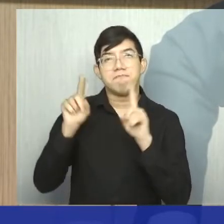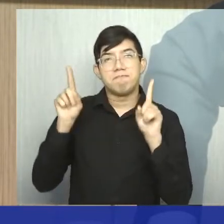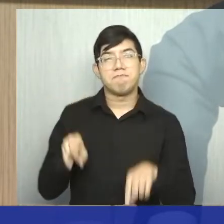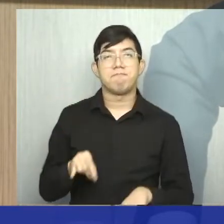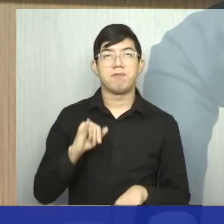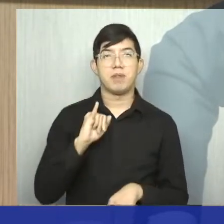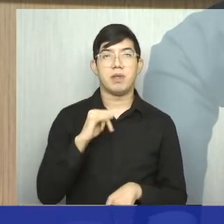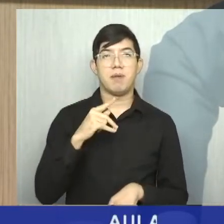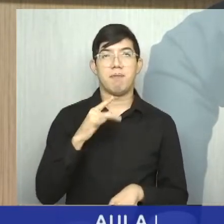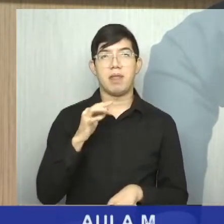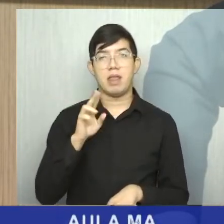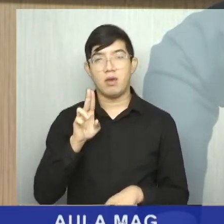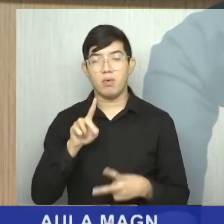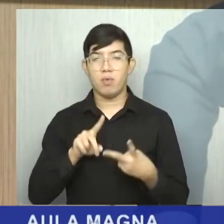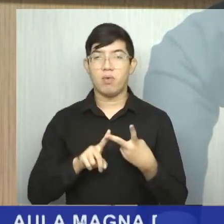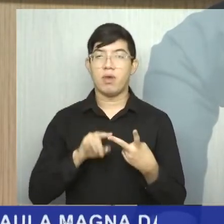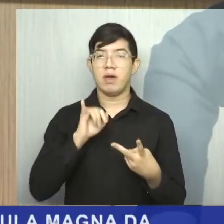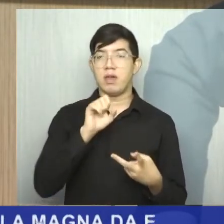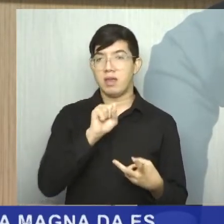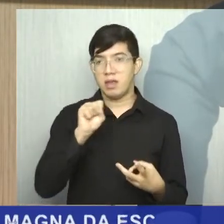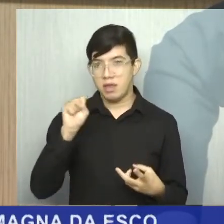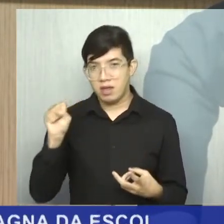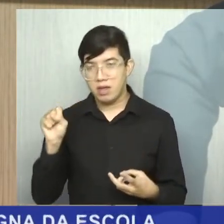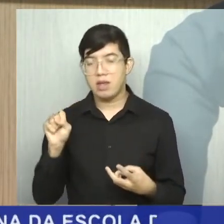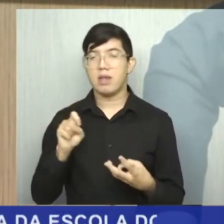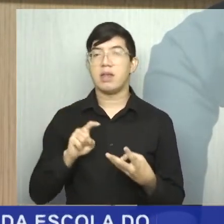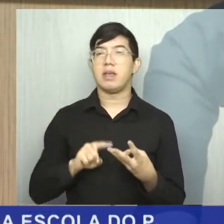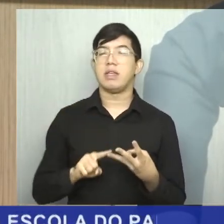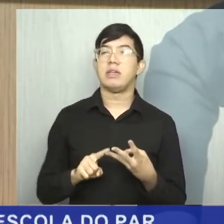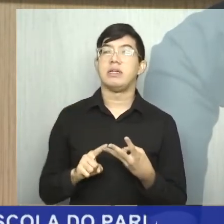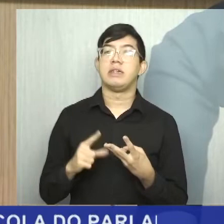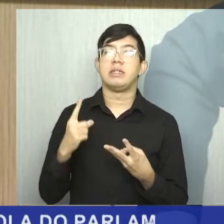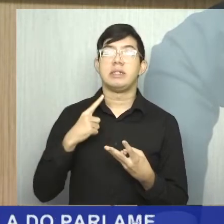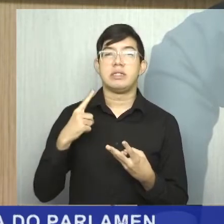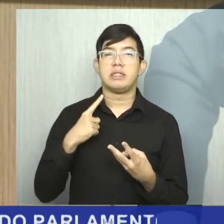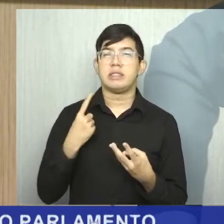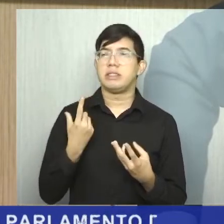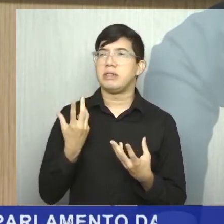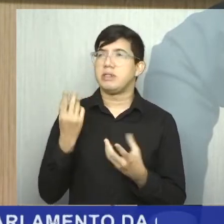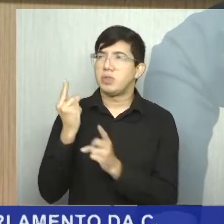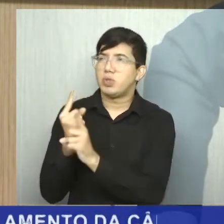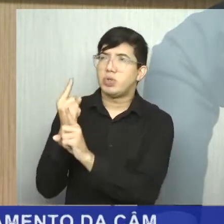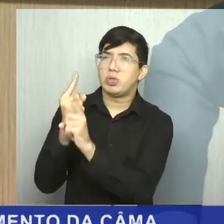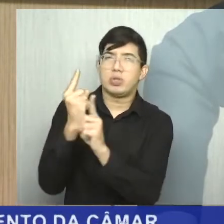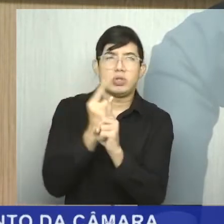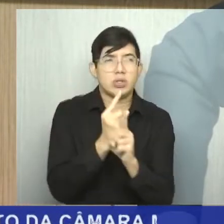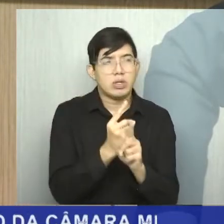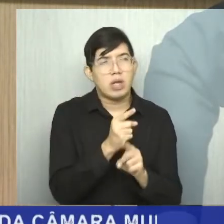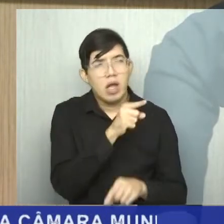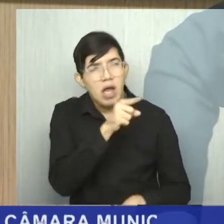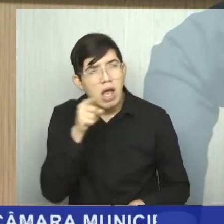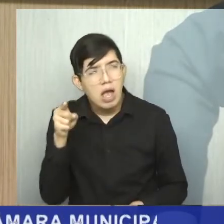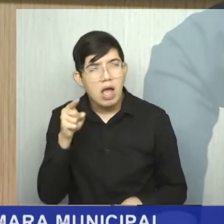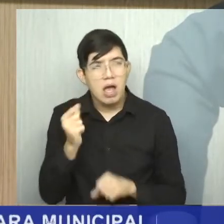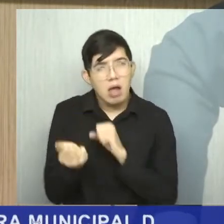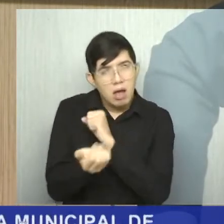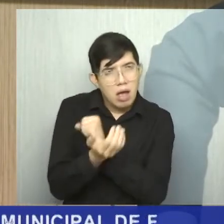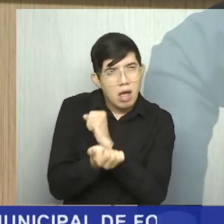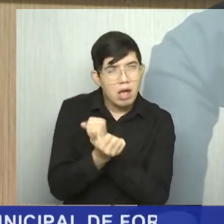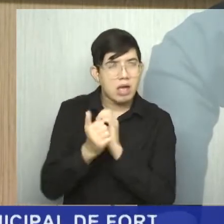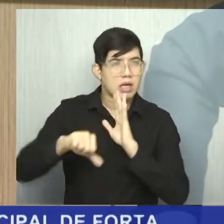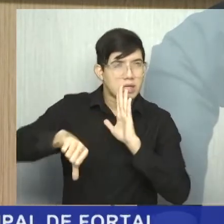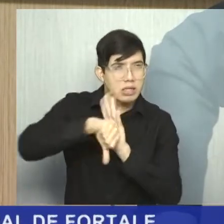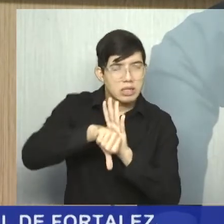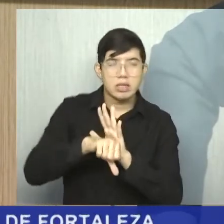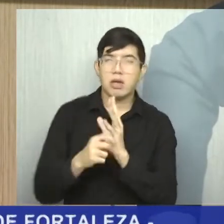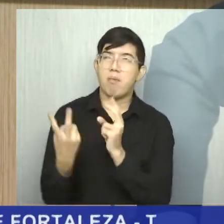IPTU, ISS, enfrentando fraudes as mais chocantes, mandando prender gente, o diabo, gente importante, então não gosto nem de me lembrar, meu Deus do